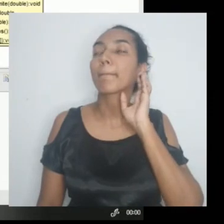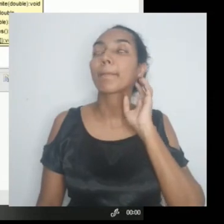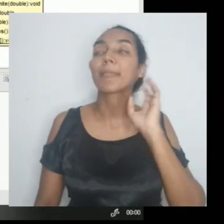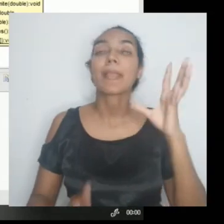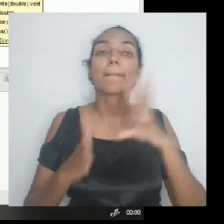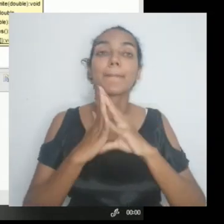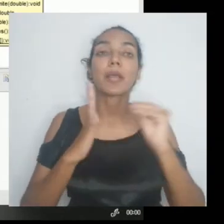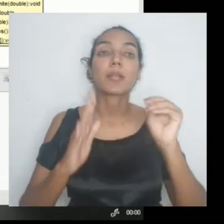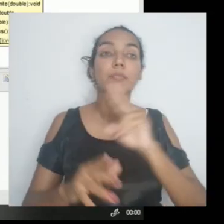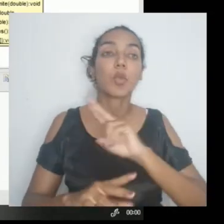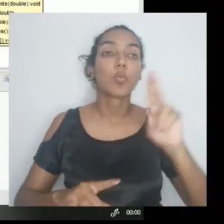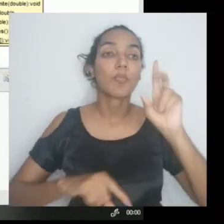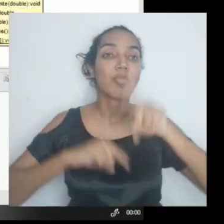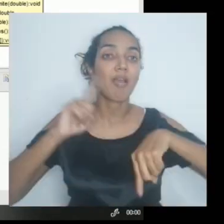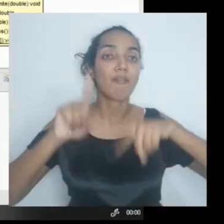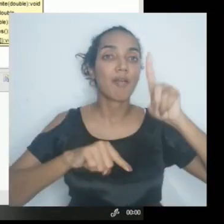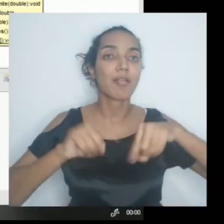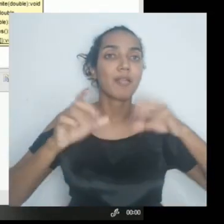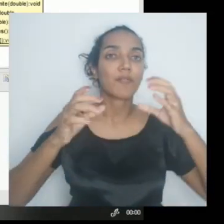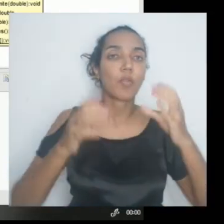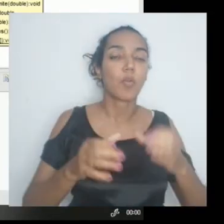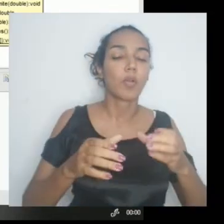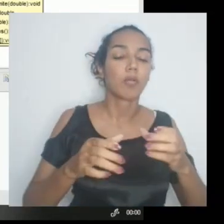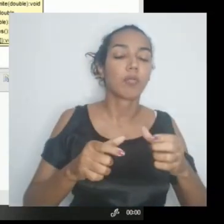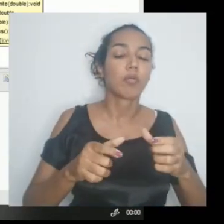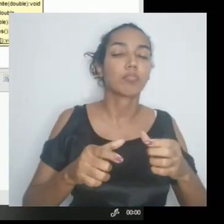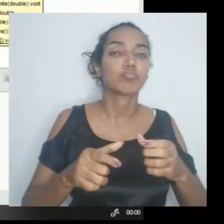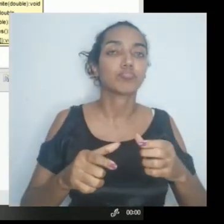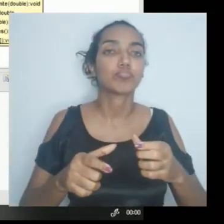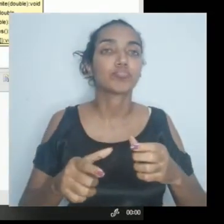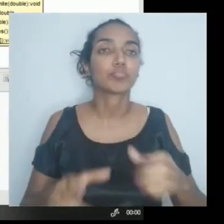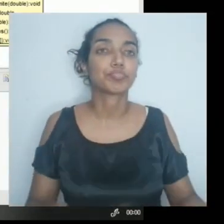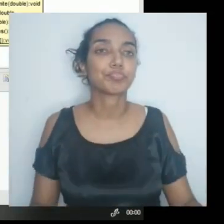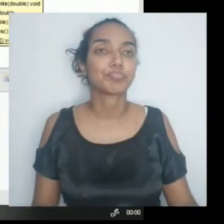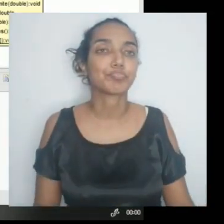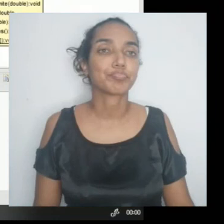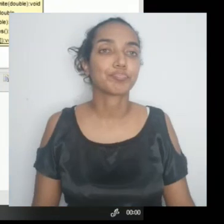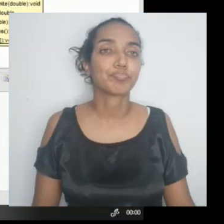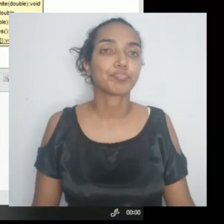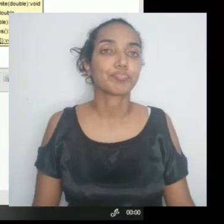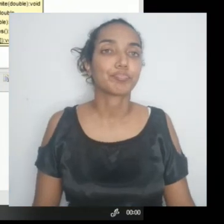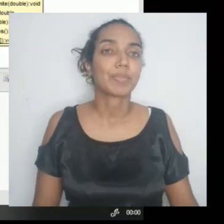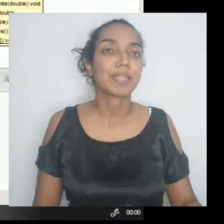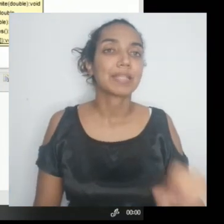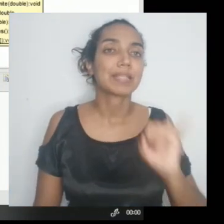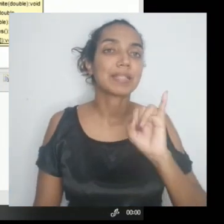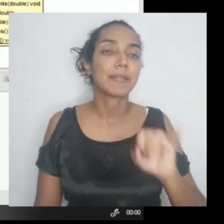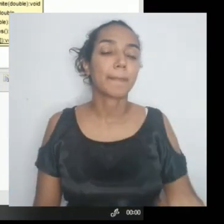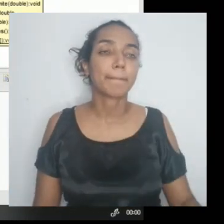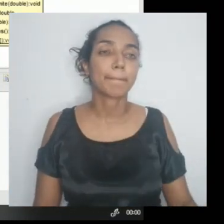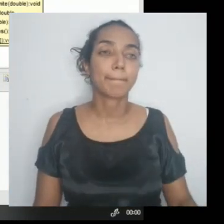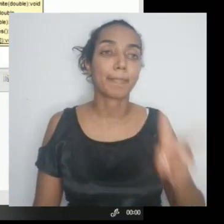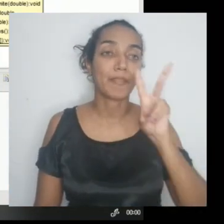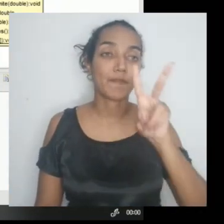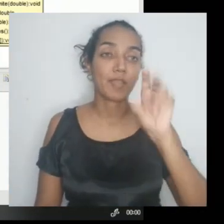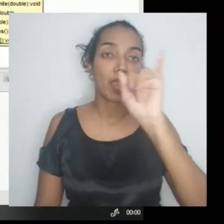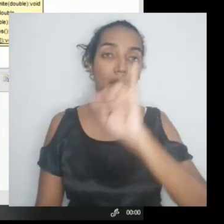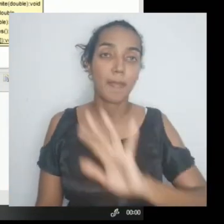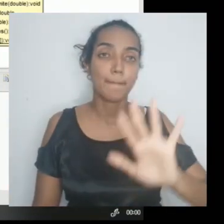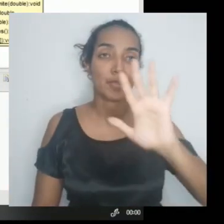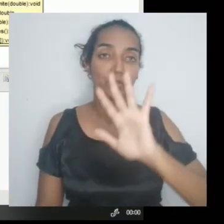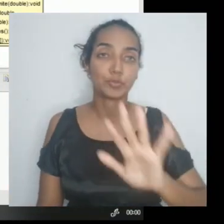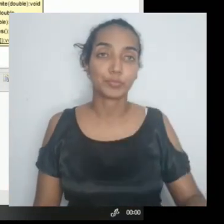se o parâmetro.getNumero.equals também, ó, se getNumero é um string, compara com